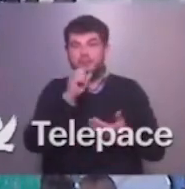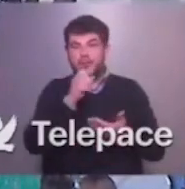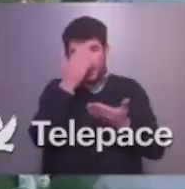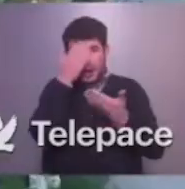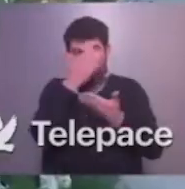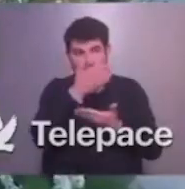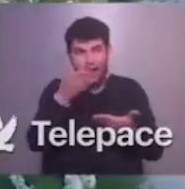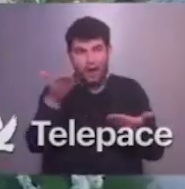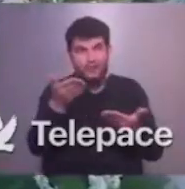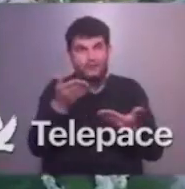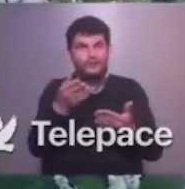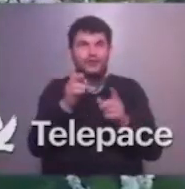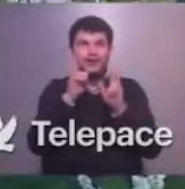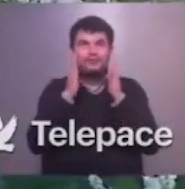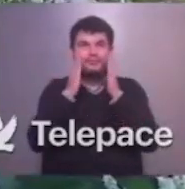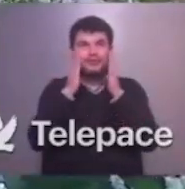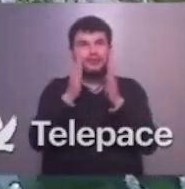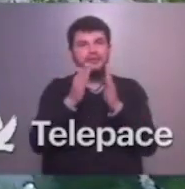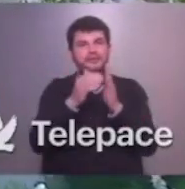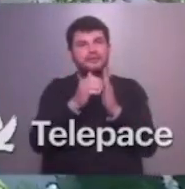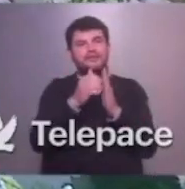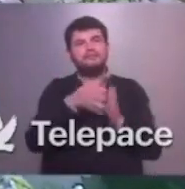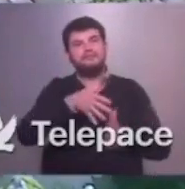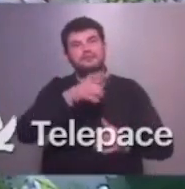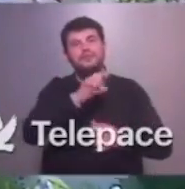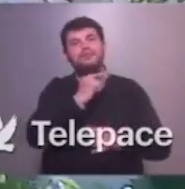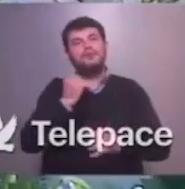Podeis acomodar-vos para escutar a homilia.